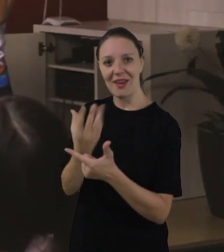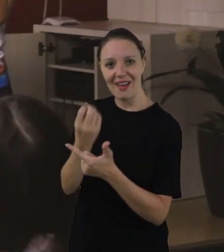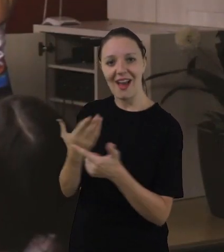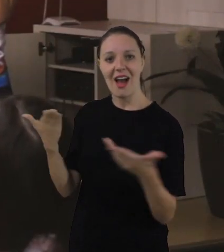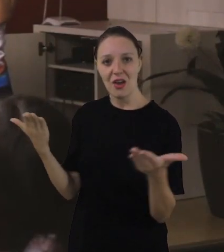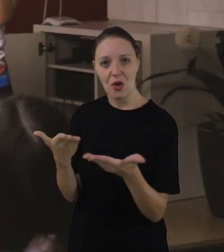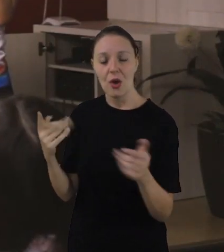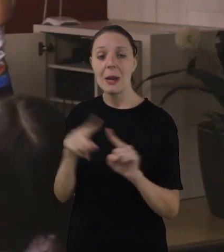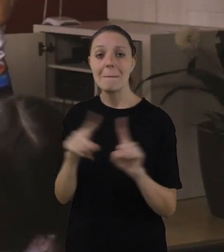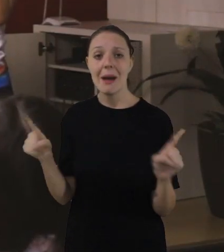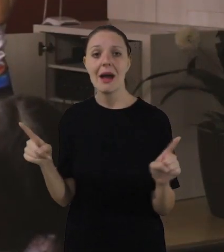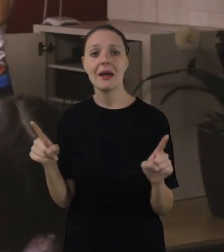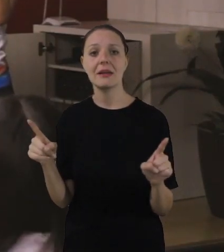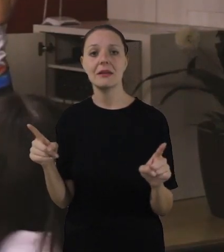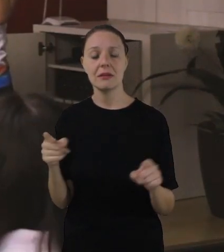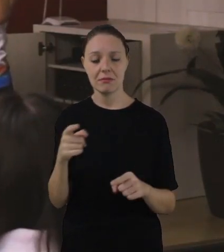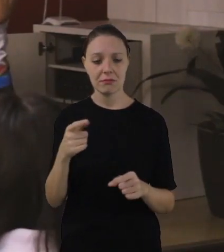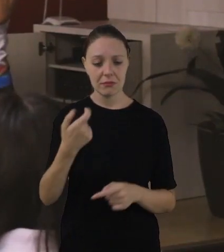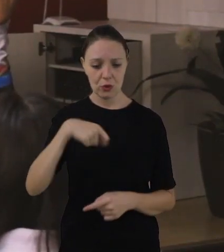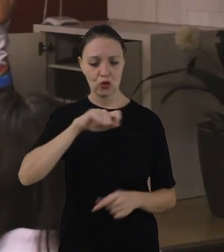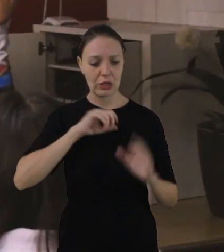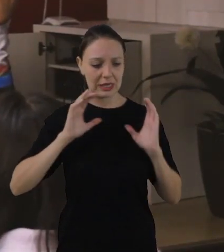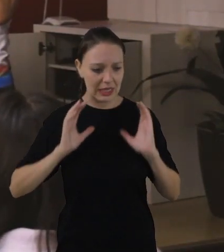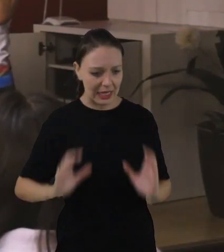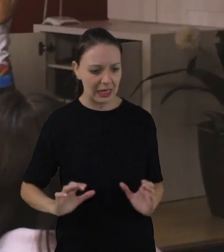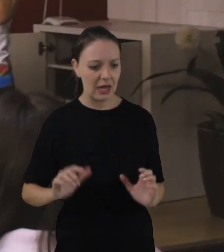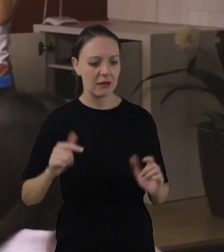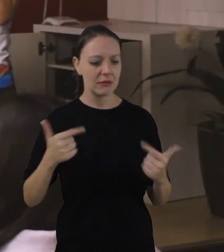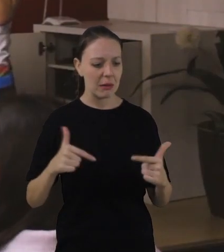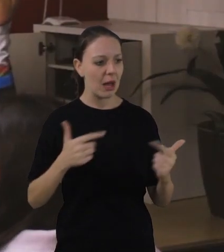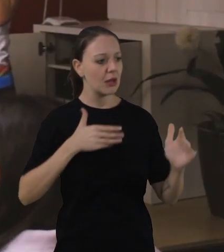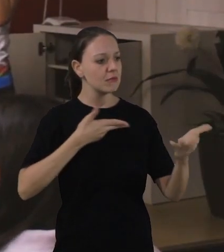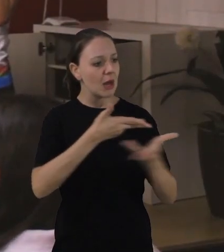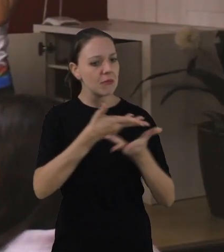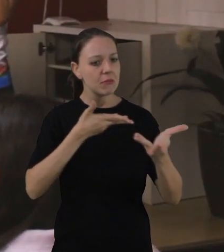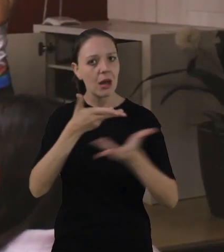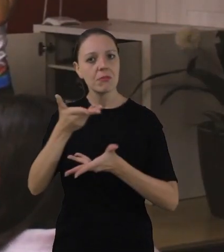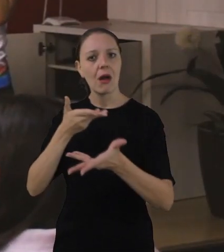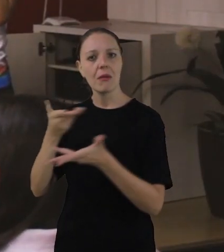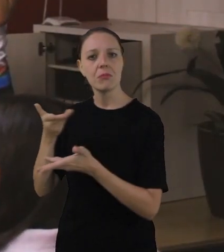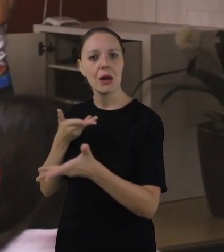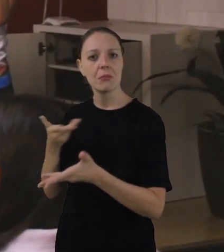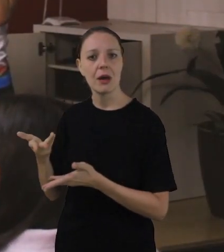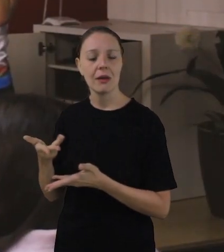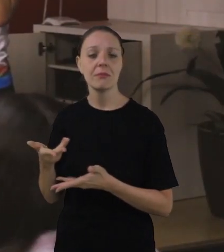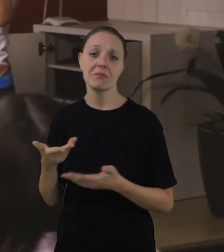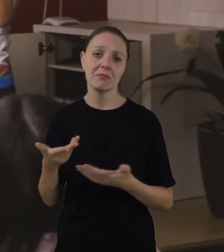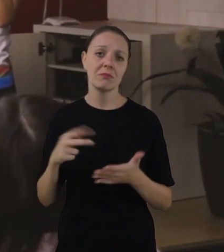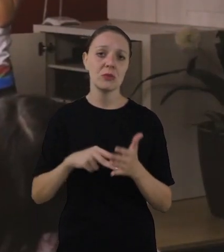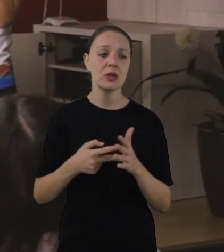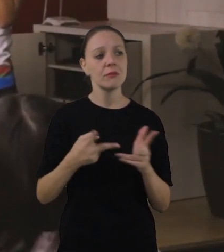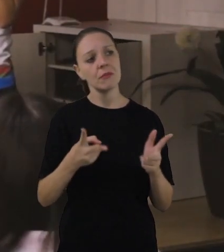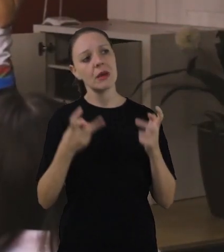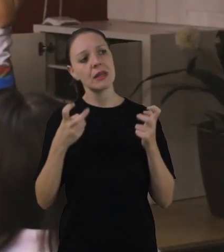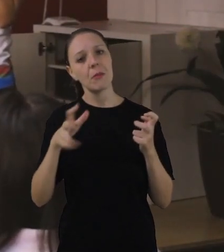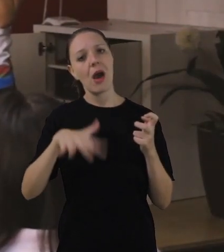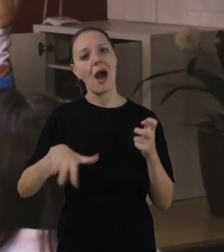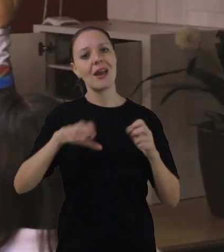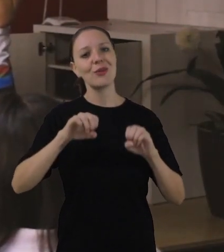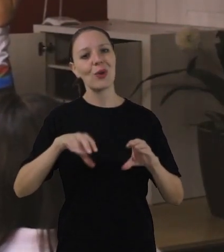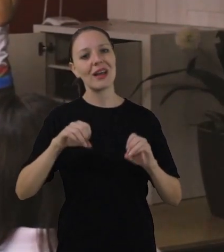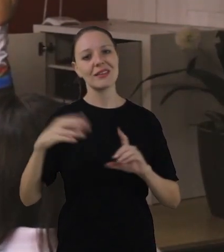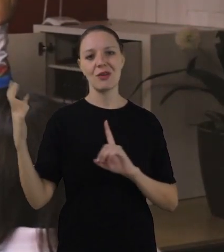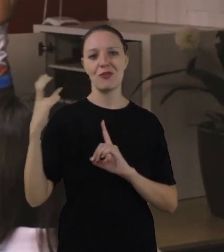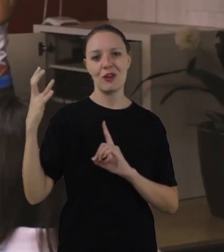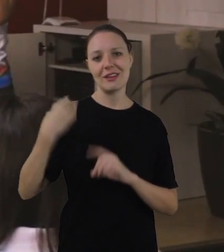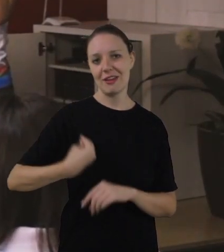sou uma cidadã, eu trabalho com as pessoas. A educação, do modo geral, também acaba refletindo na gente como